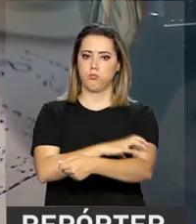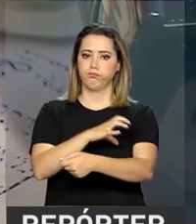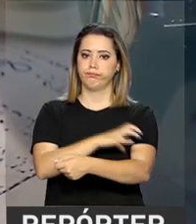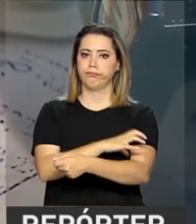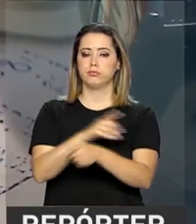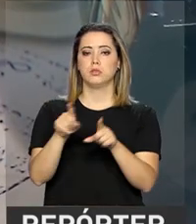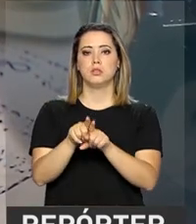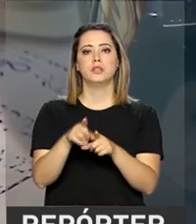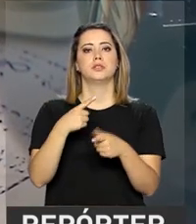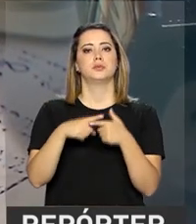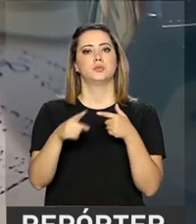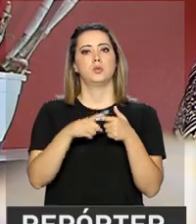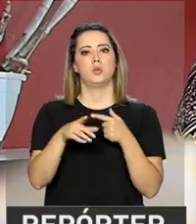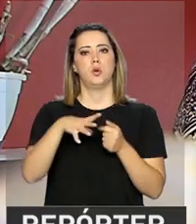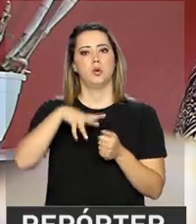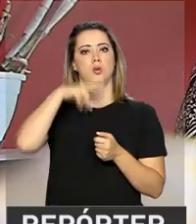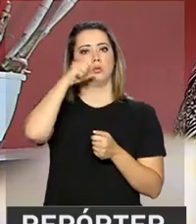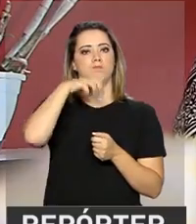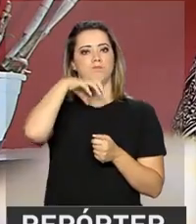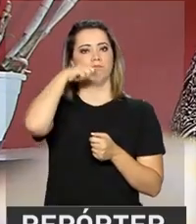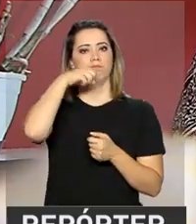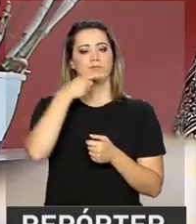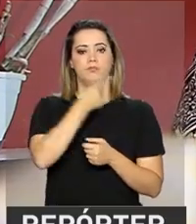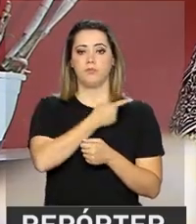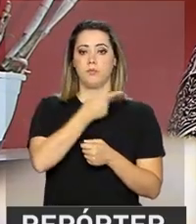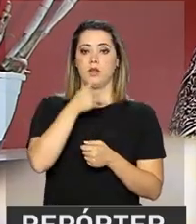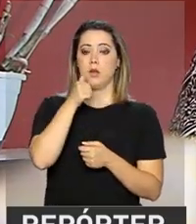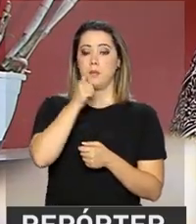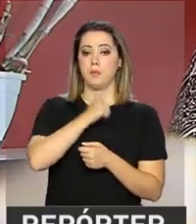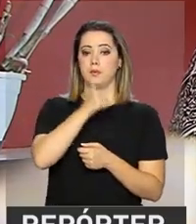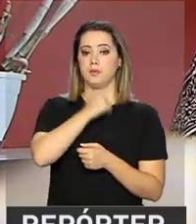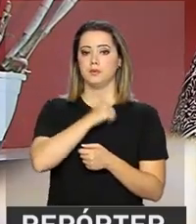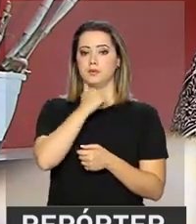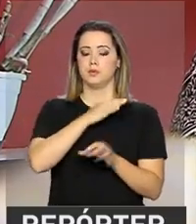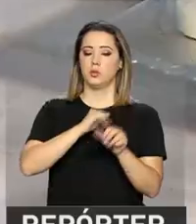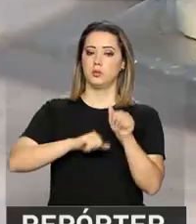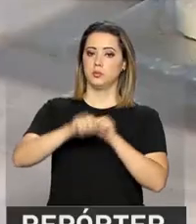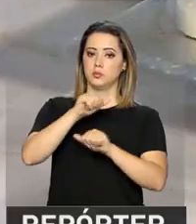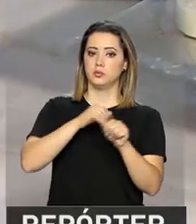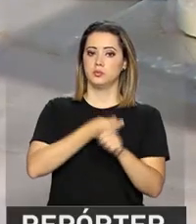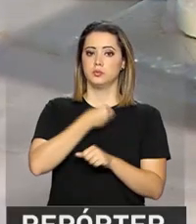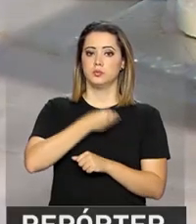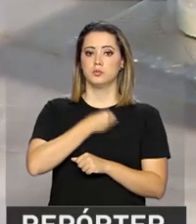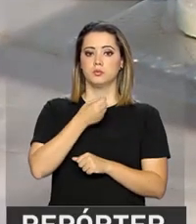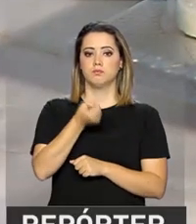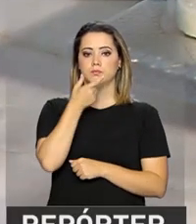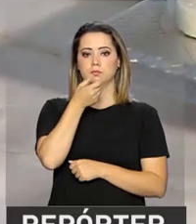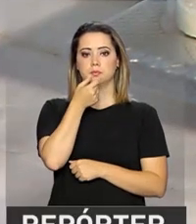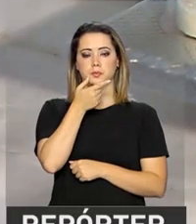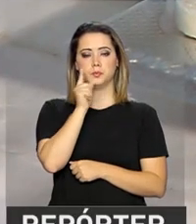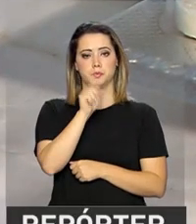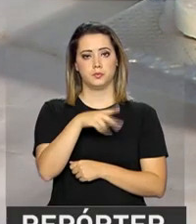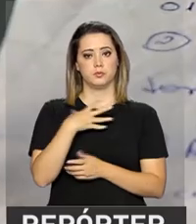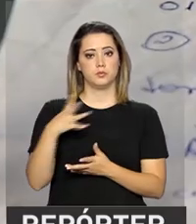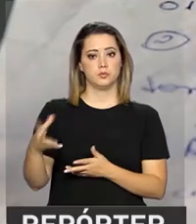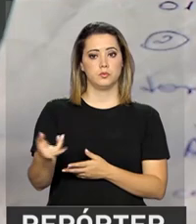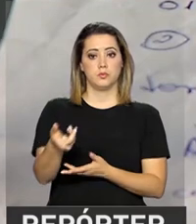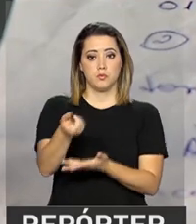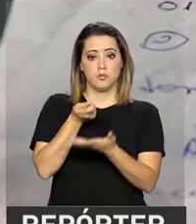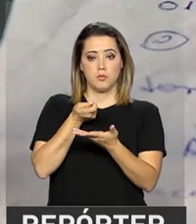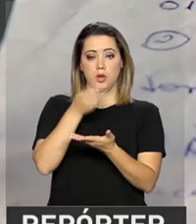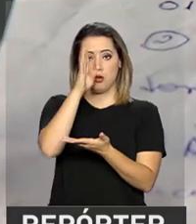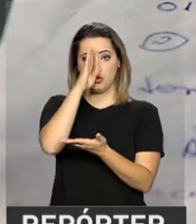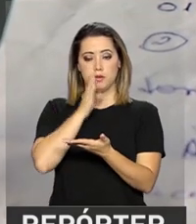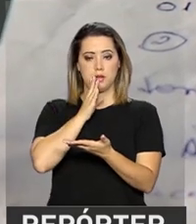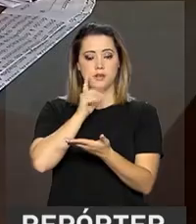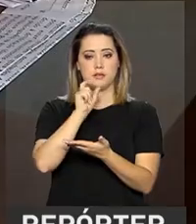das crises de asma a aposentada jacini a decorrer o tinga para os remédios que ela retira de forma